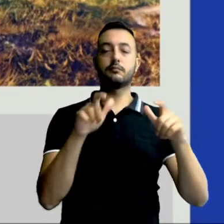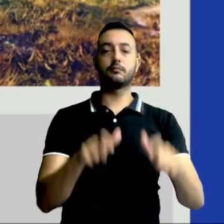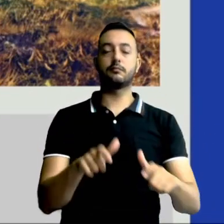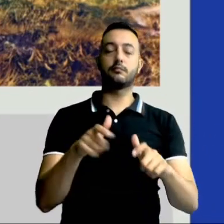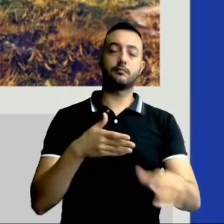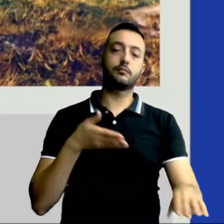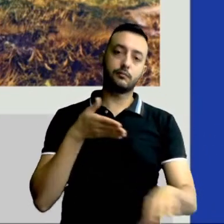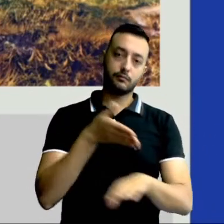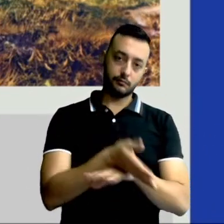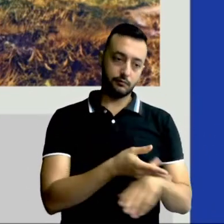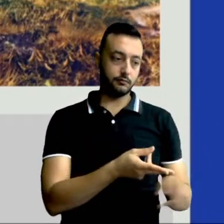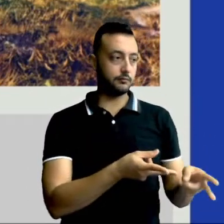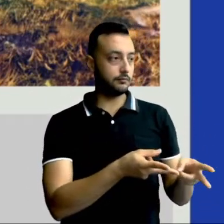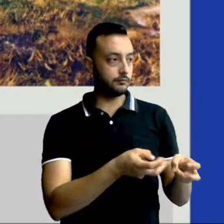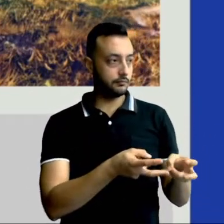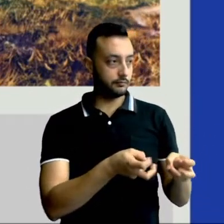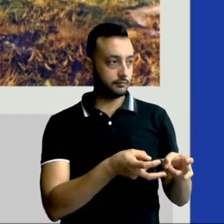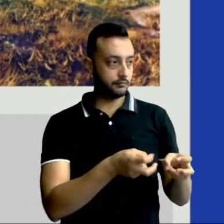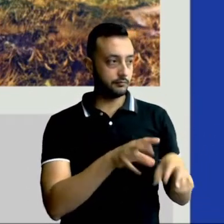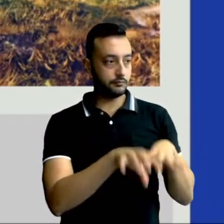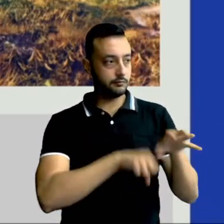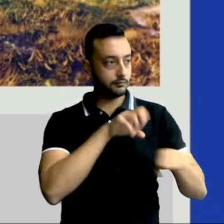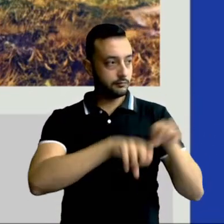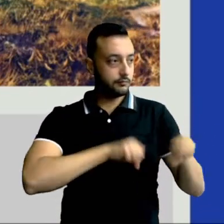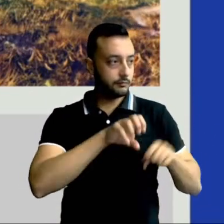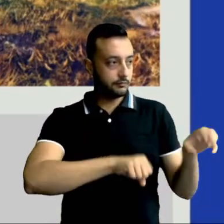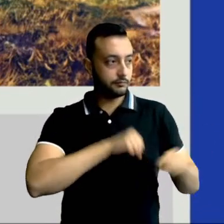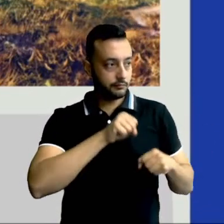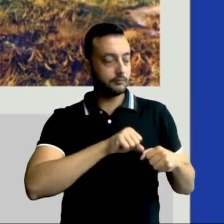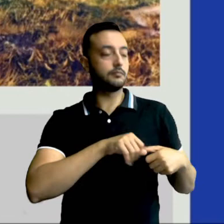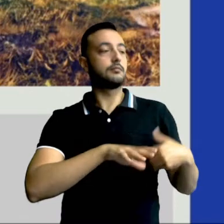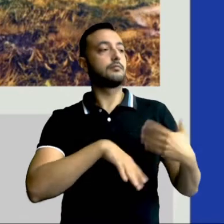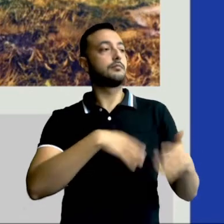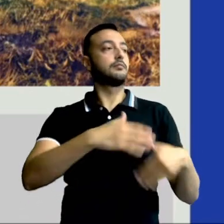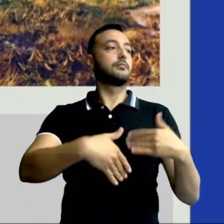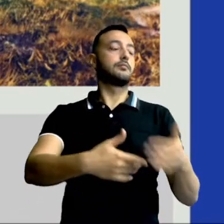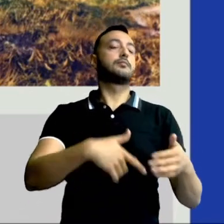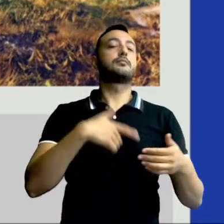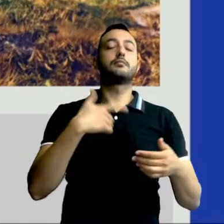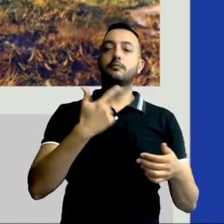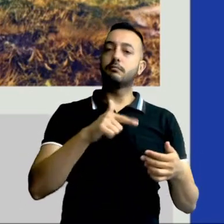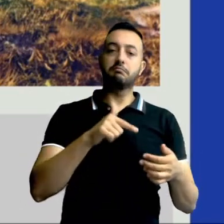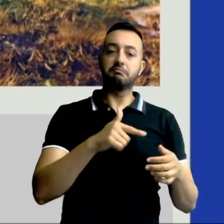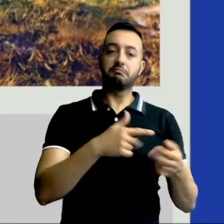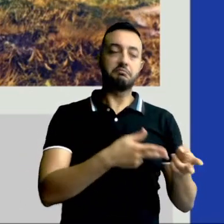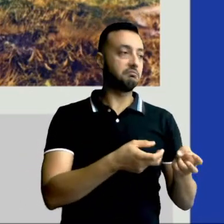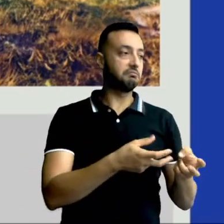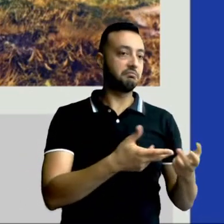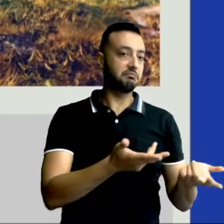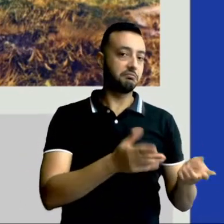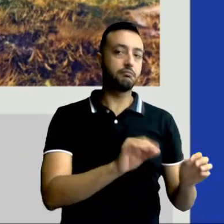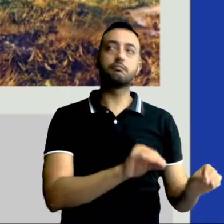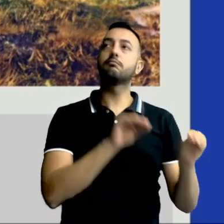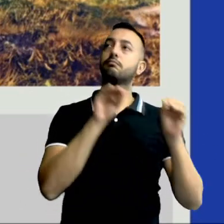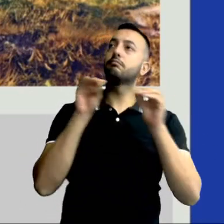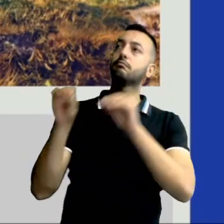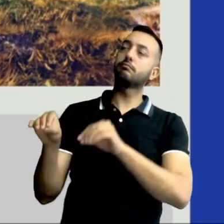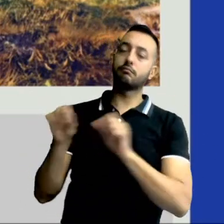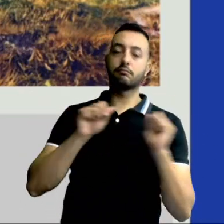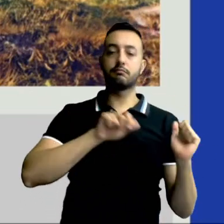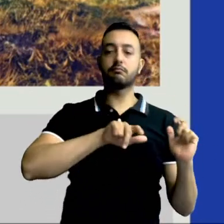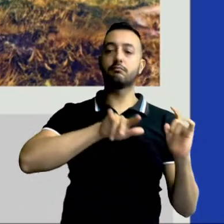território né explorava Toda aquele território uma vez que não se tinha mais como explorar ele se deslocava